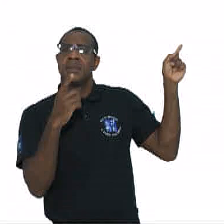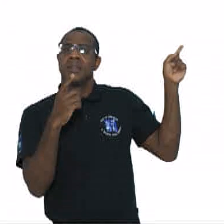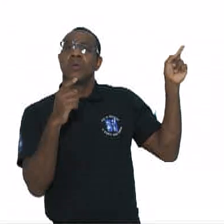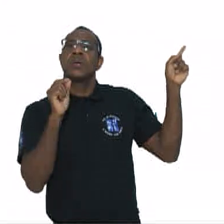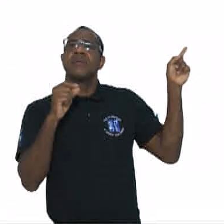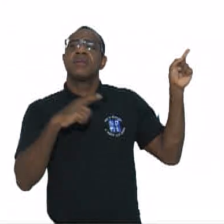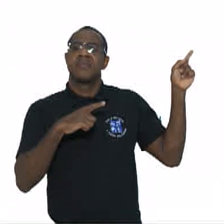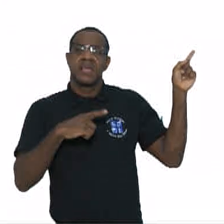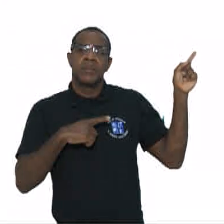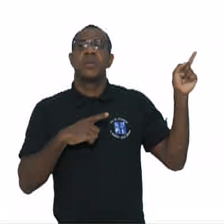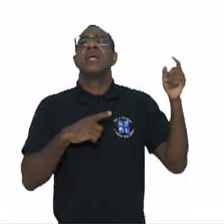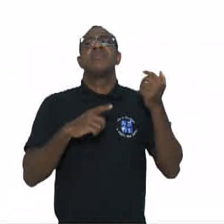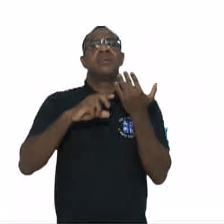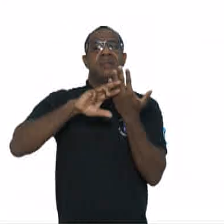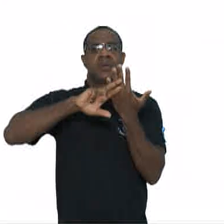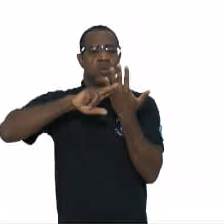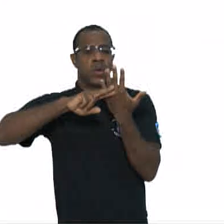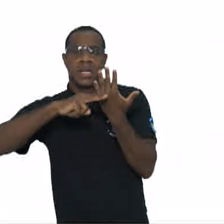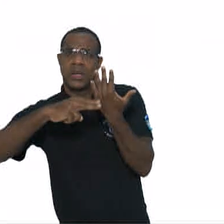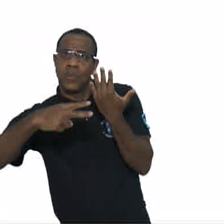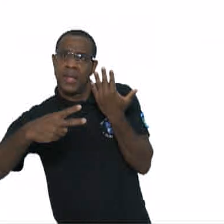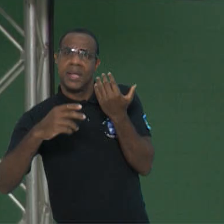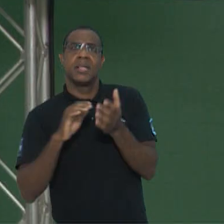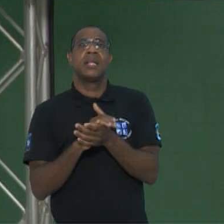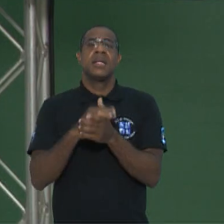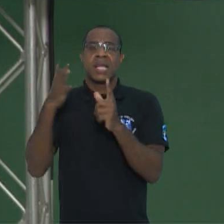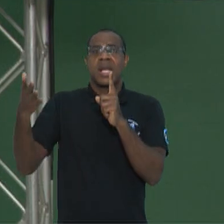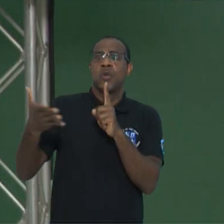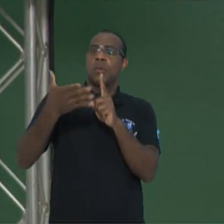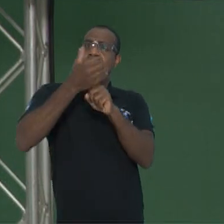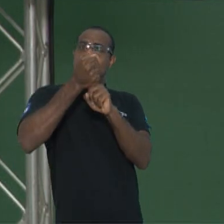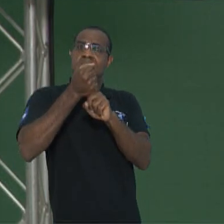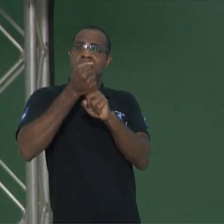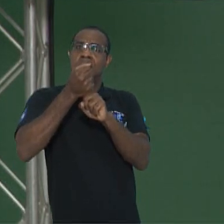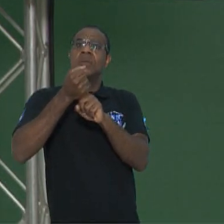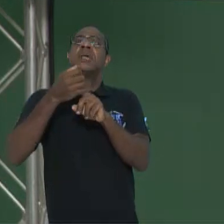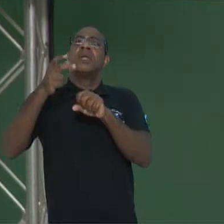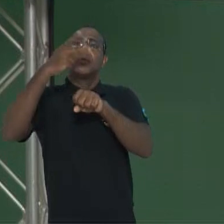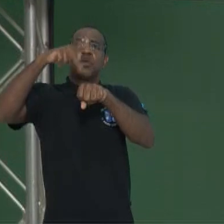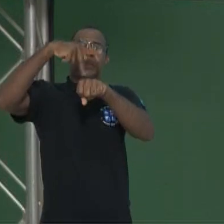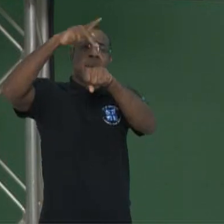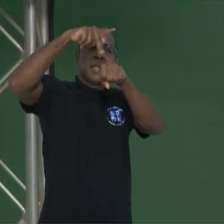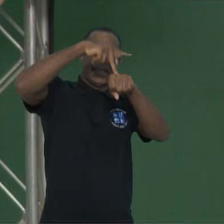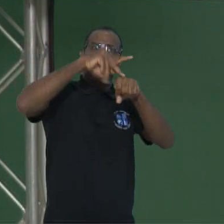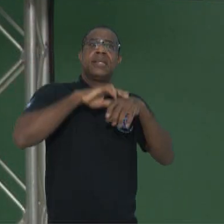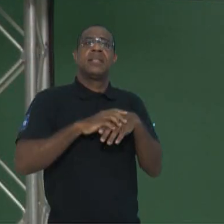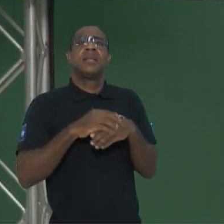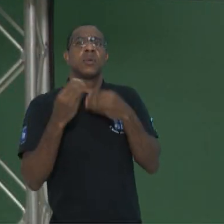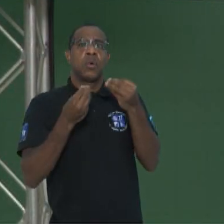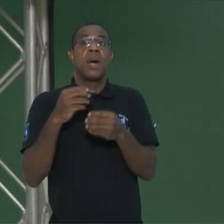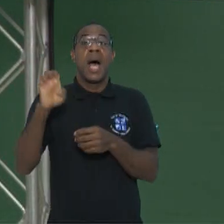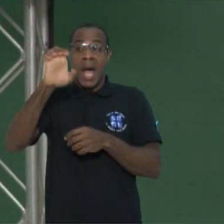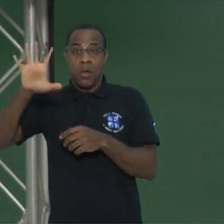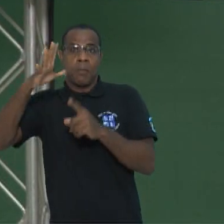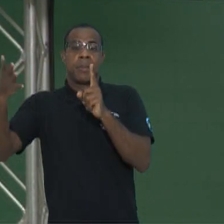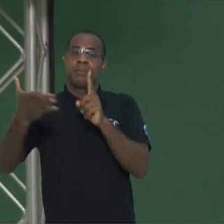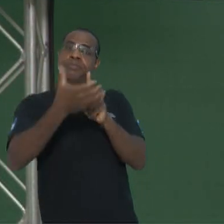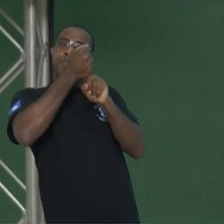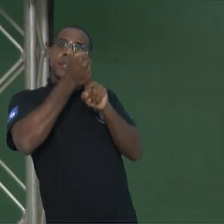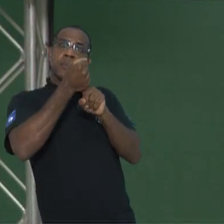dessas ações de dominação dos países europeus sobre outras partes do mundo e que a imagem dá ideia para nós da